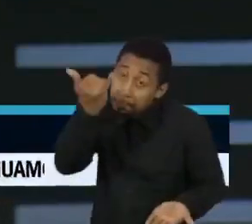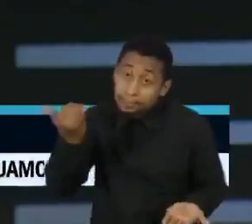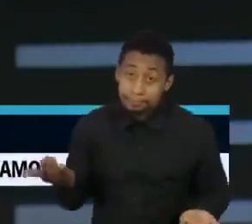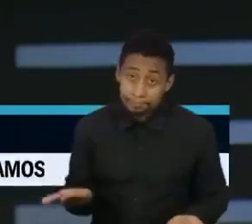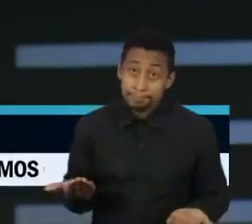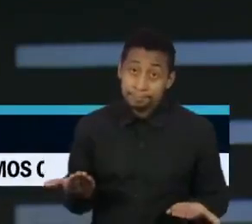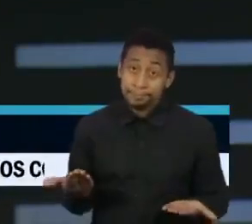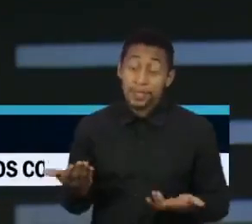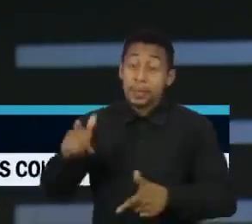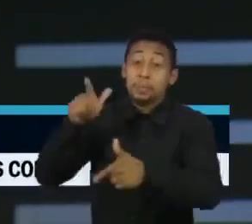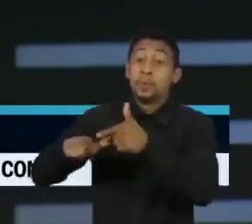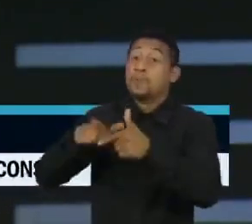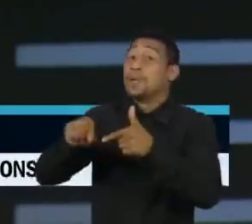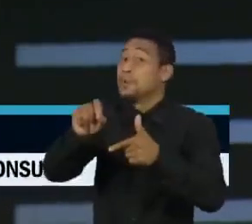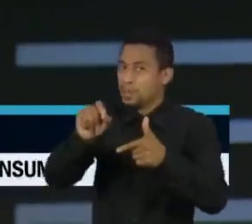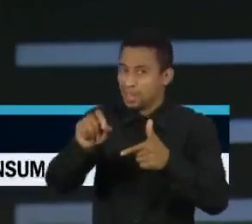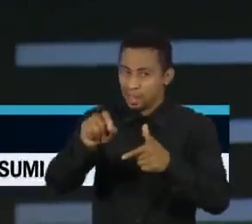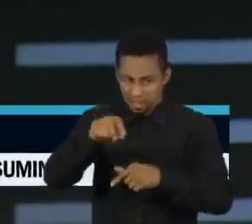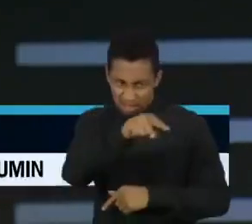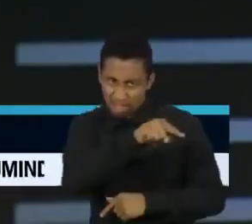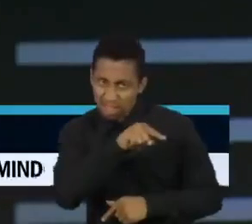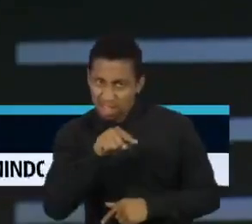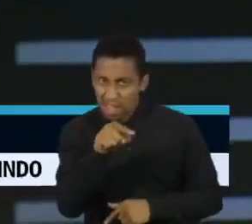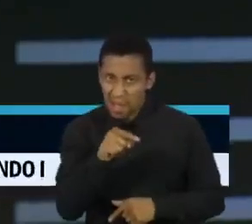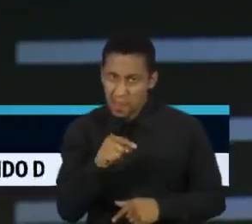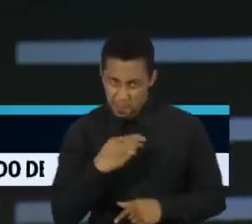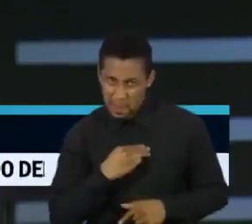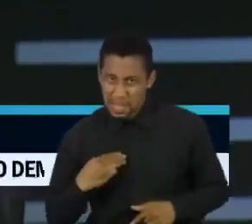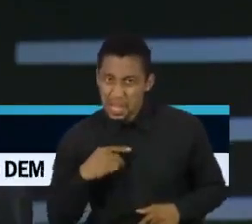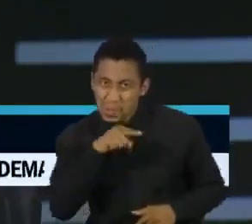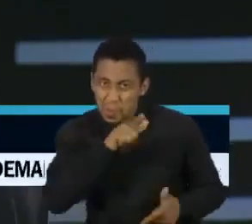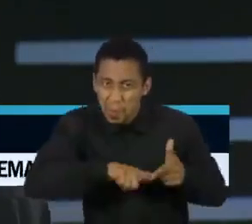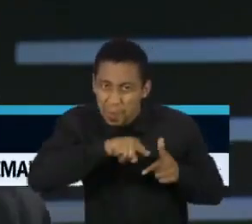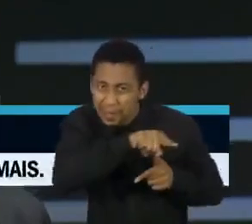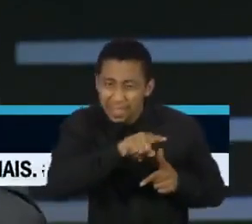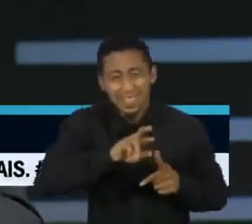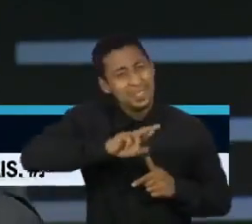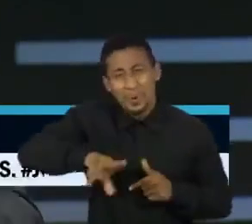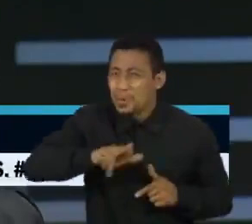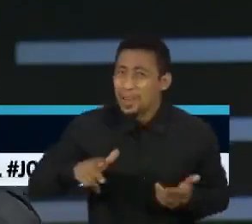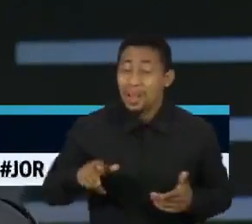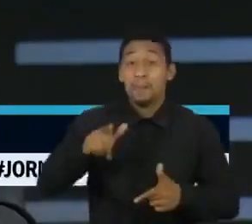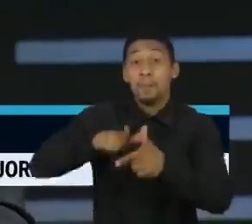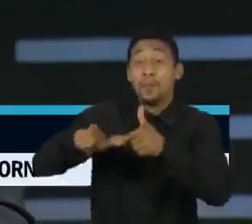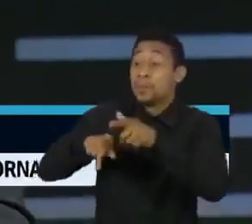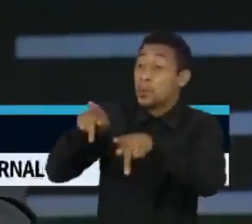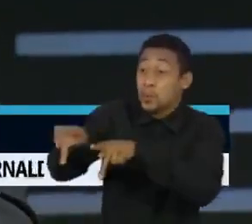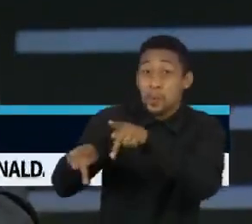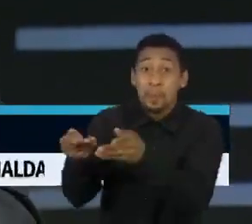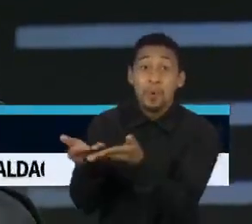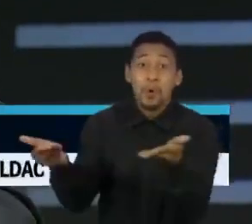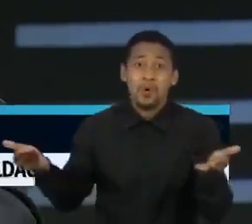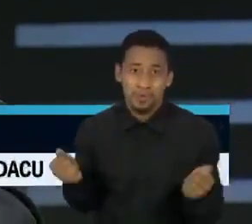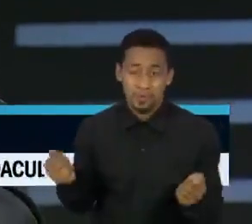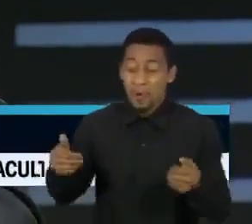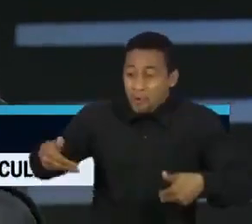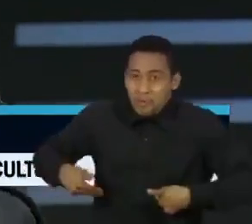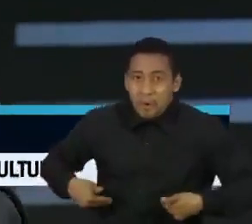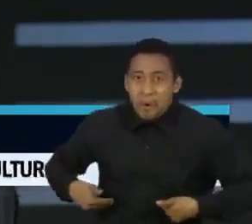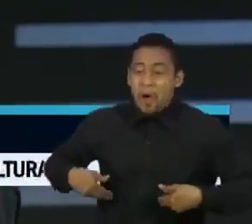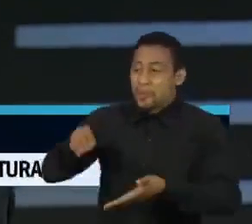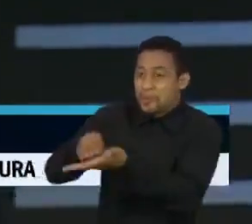fez aqui é o problema tá querendo colo cidadão comum das pessoas estão passando fome que não estão encontrando alimento isso que é triste